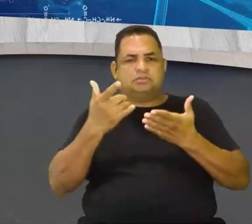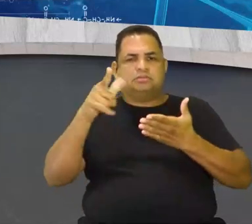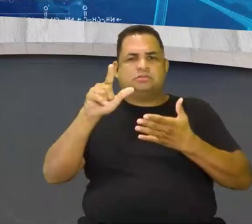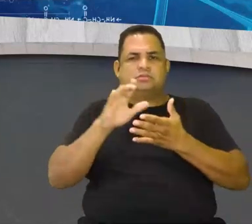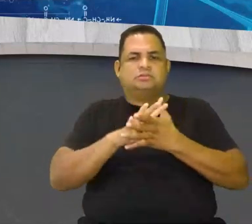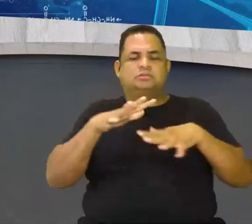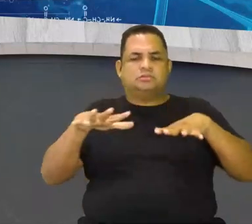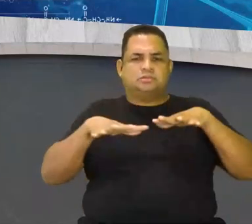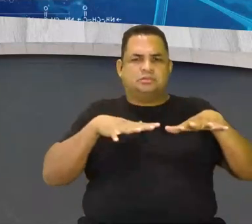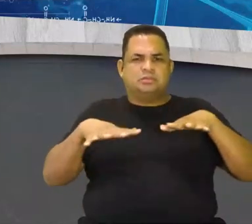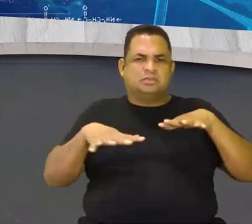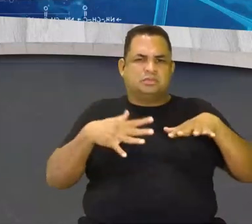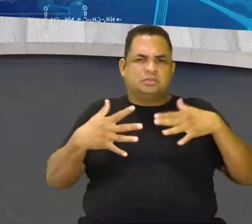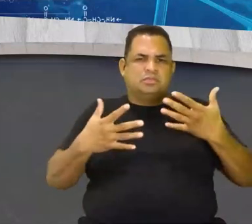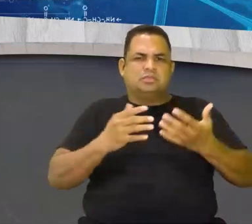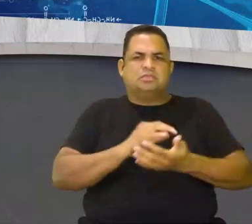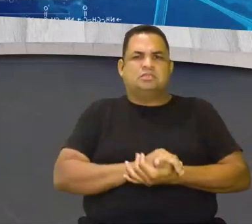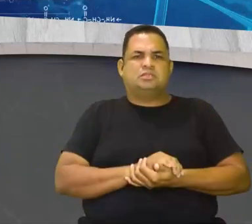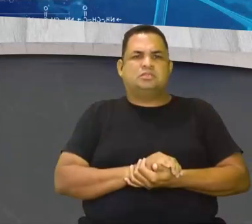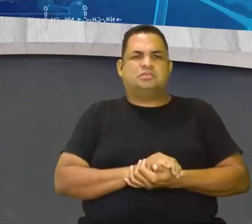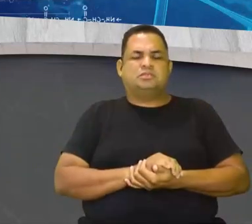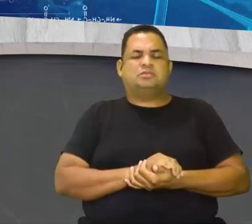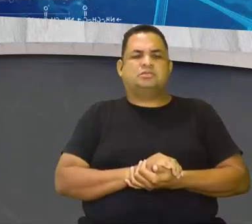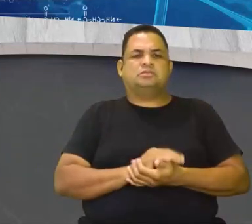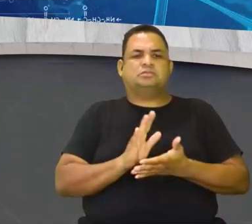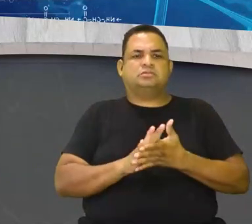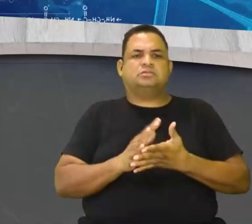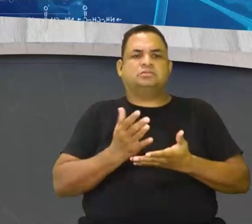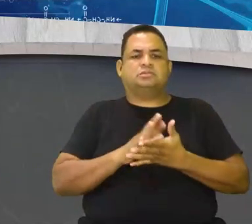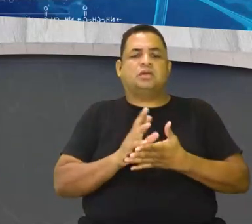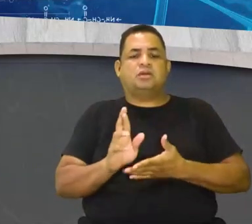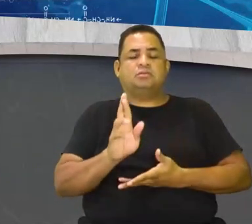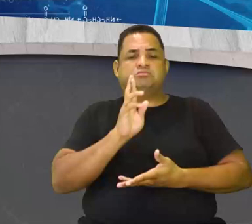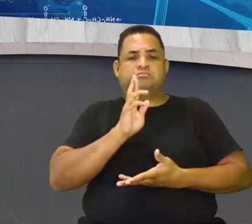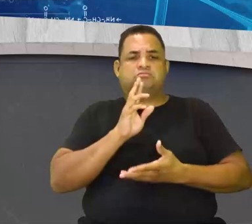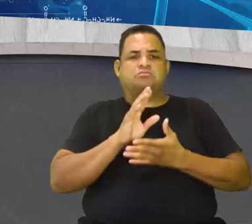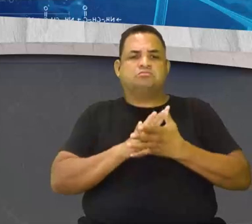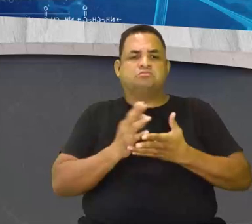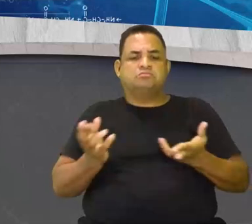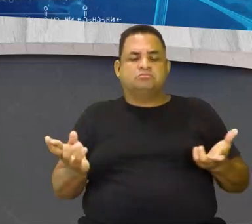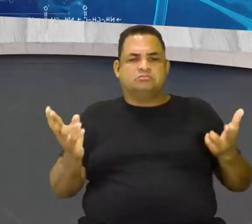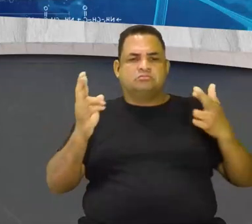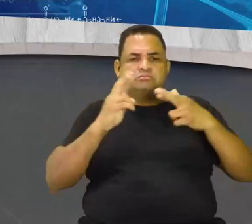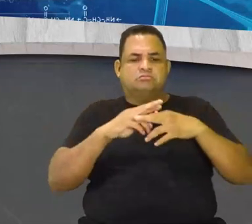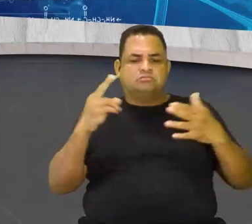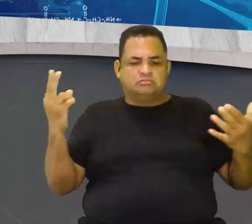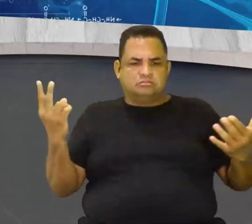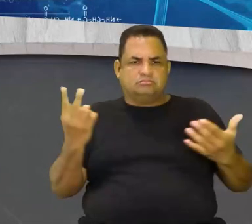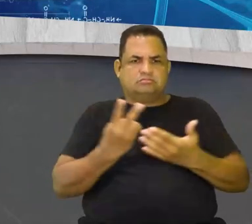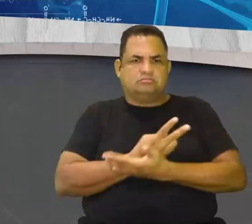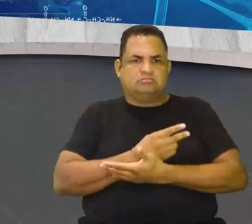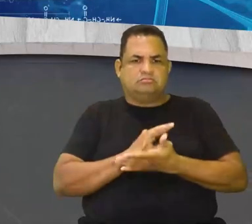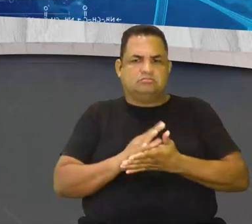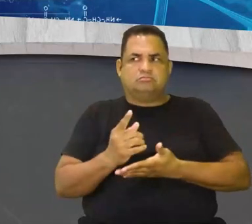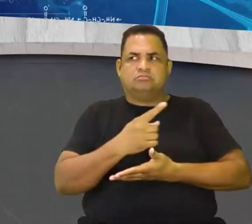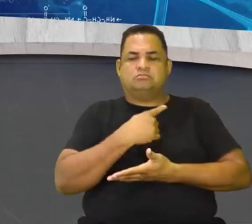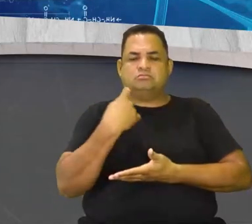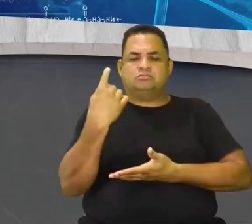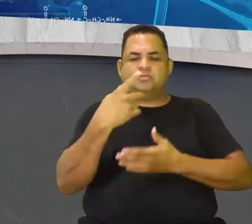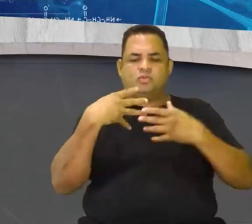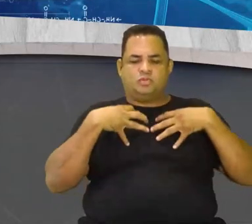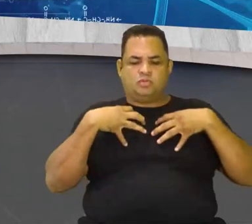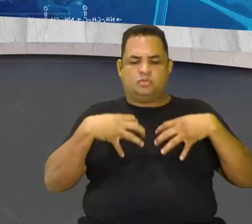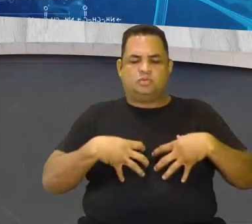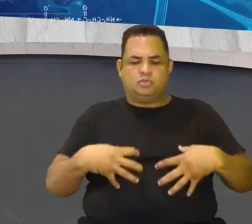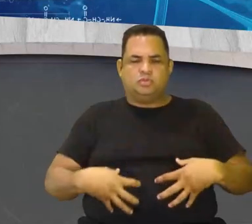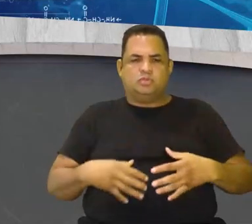de se movimentar, é exatamente o resultado da reação que acontece no organismo quando